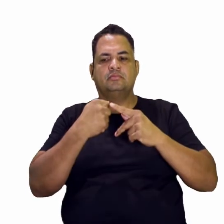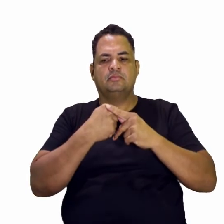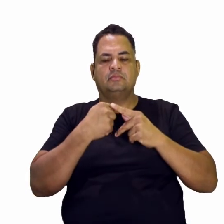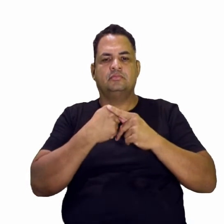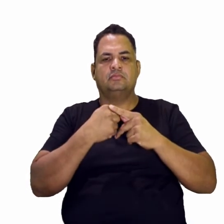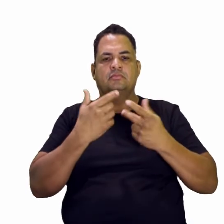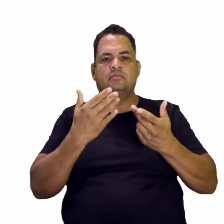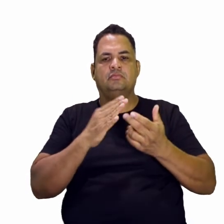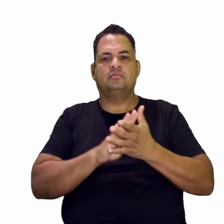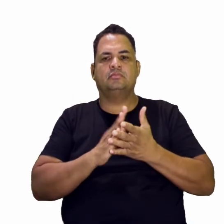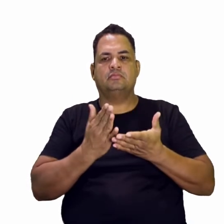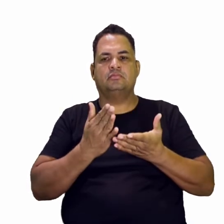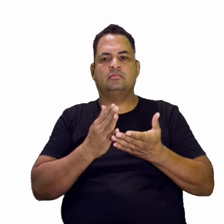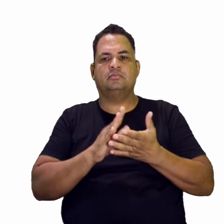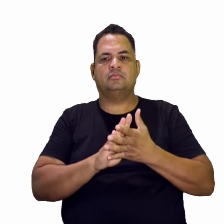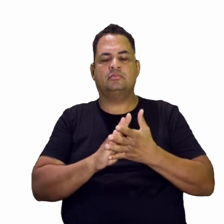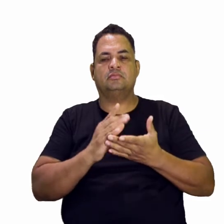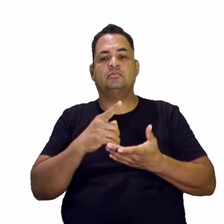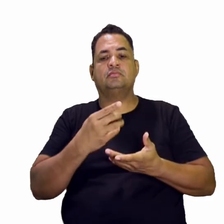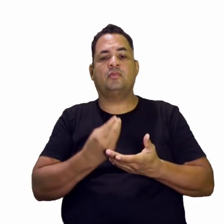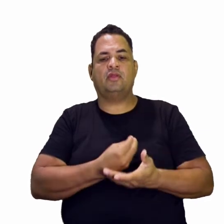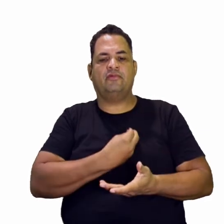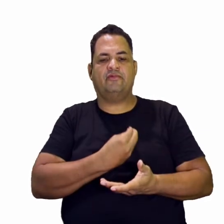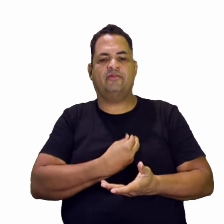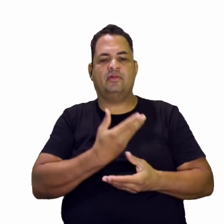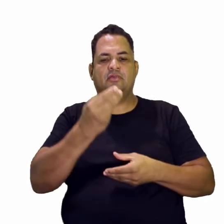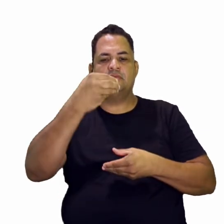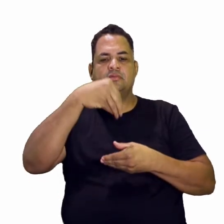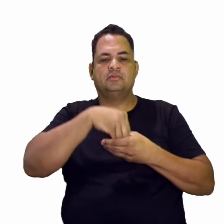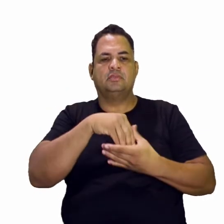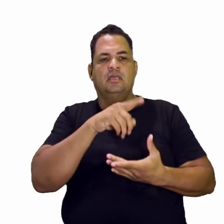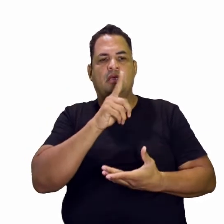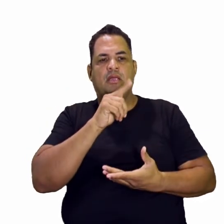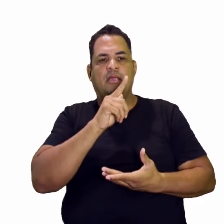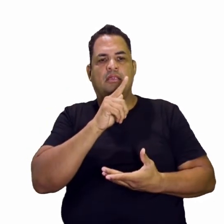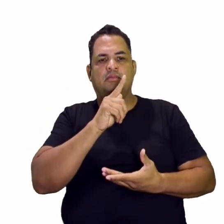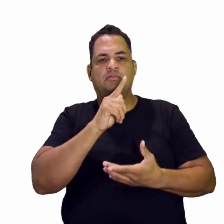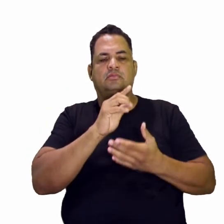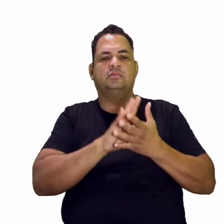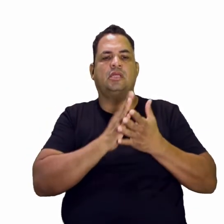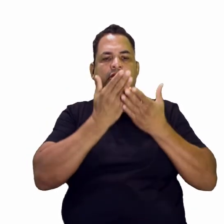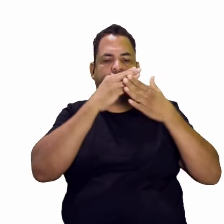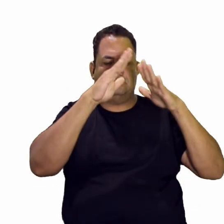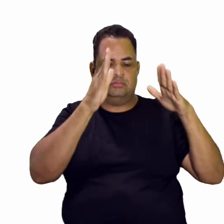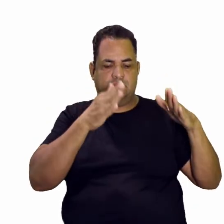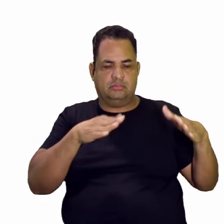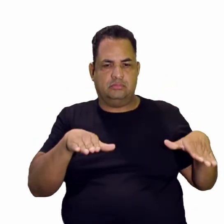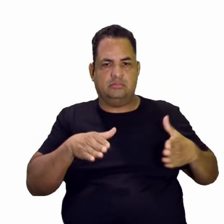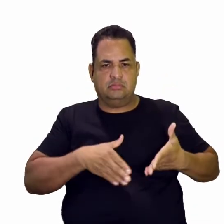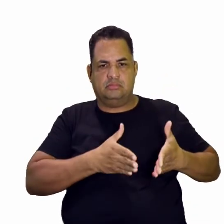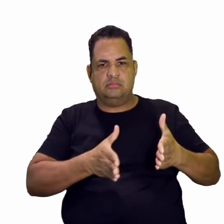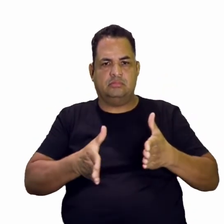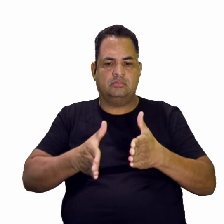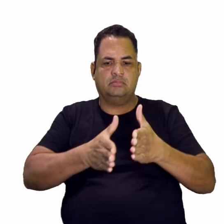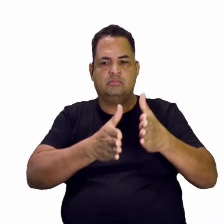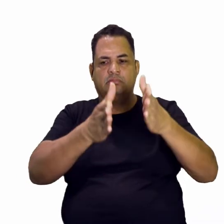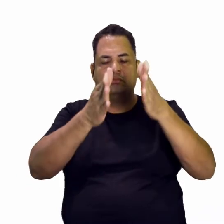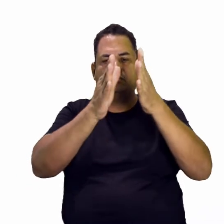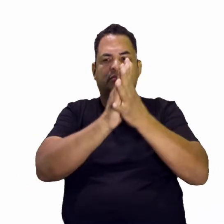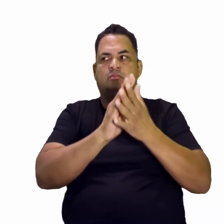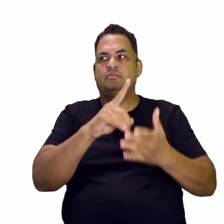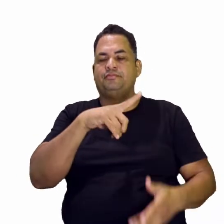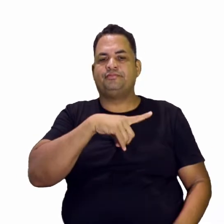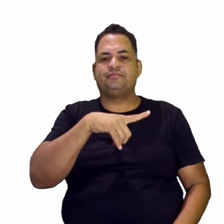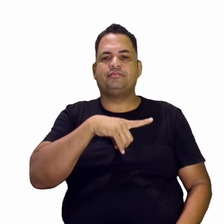protozoários são, na grande maioria, aquáticos, vivendo nos mares, nos rios. Então, quando você lembrar